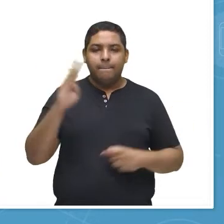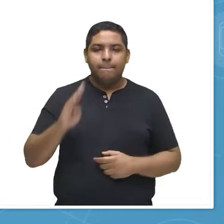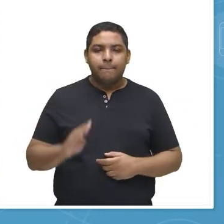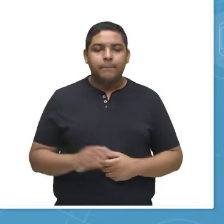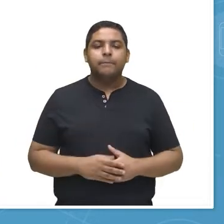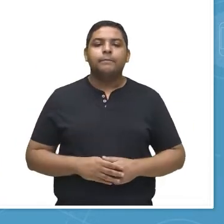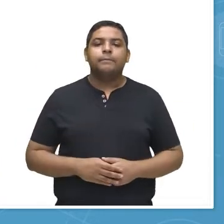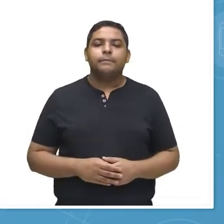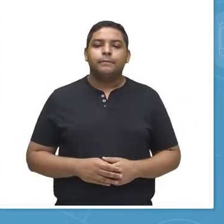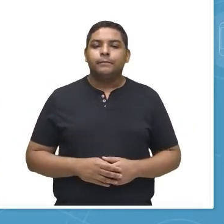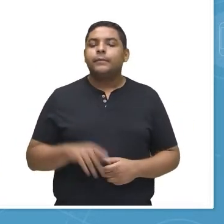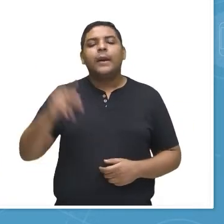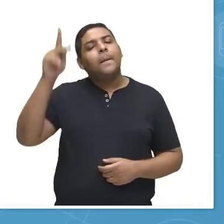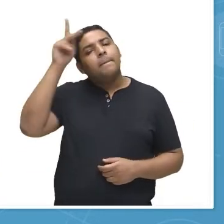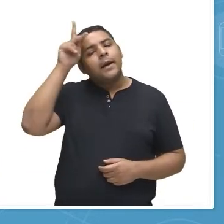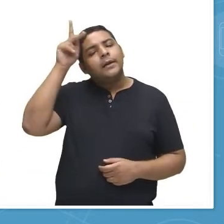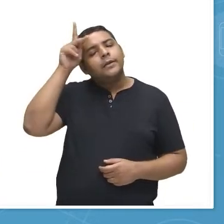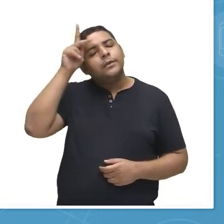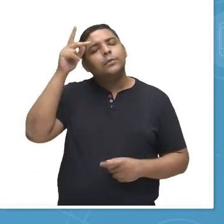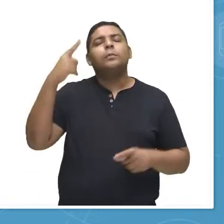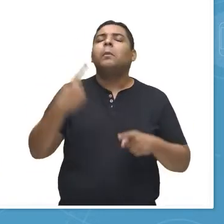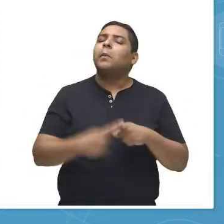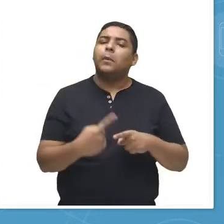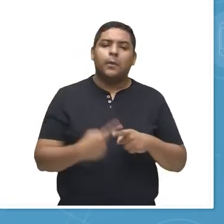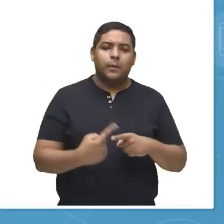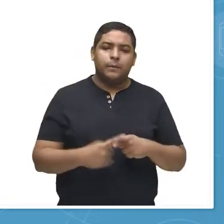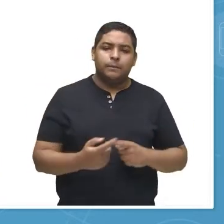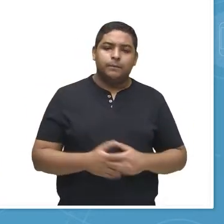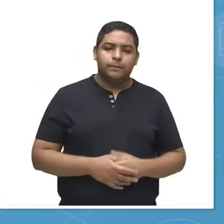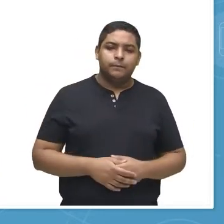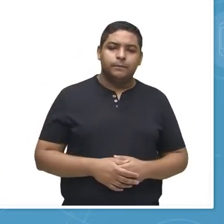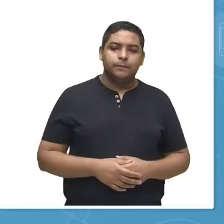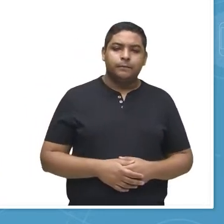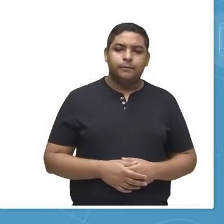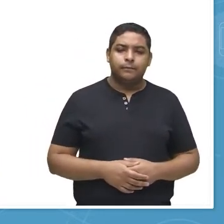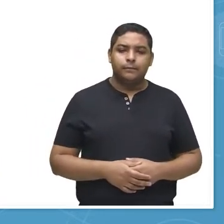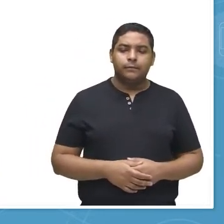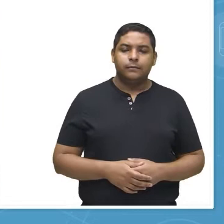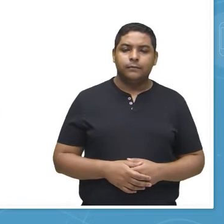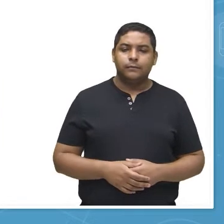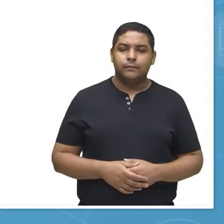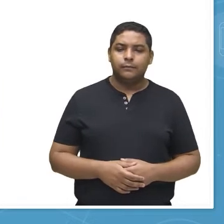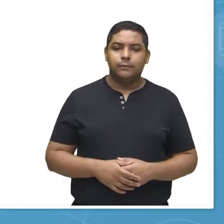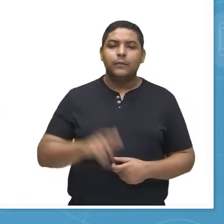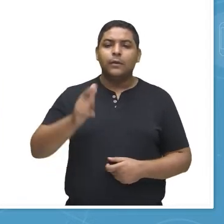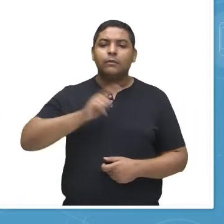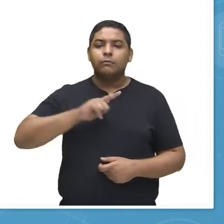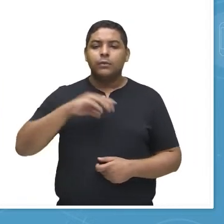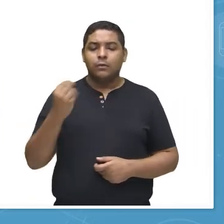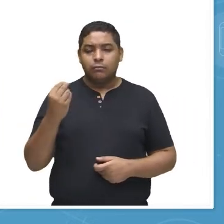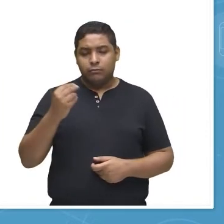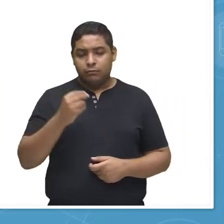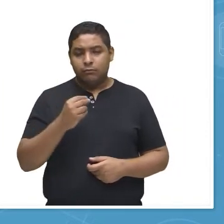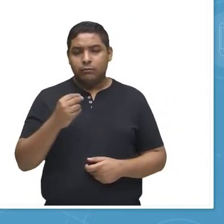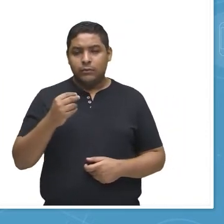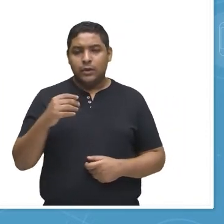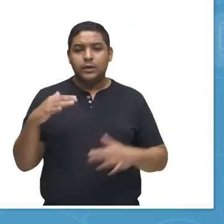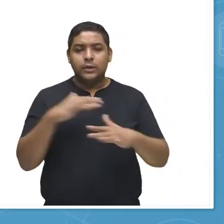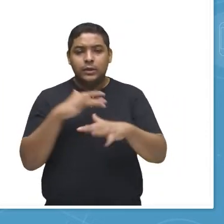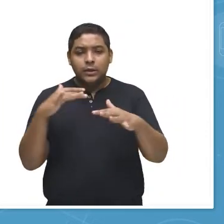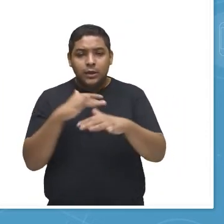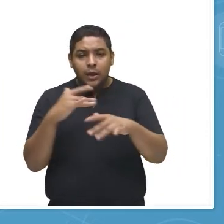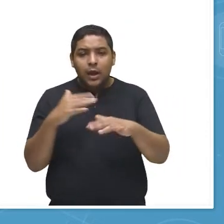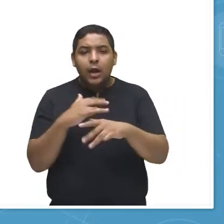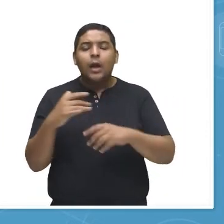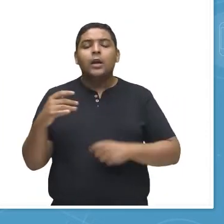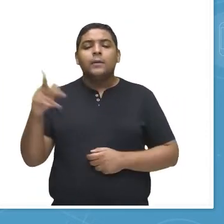Parintins. Por quê? Para nós. Porque quando a gente fala de Parintins, por exemplo, a pessoa lembra logo da capital